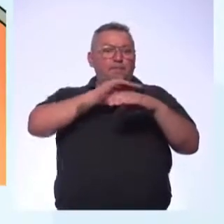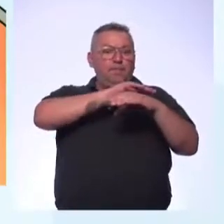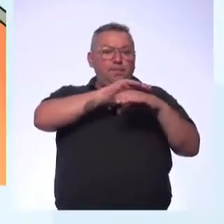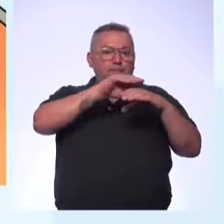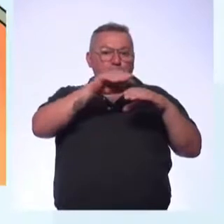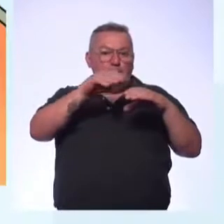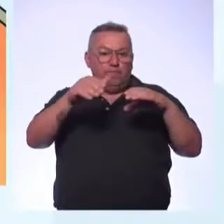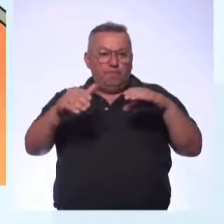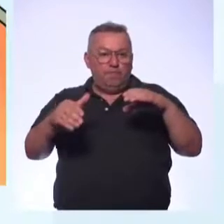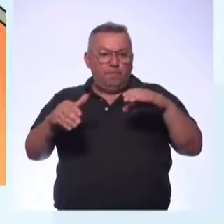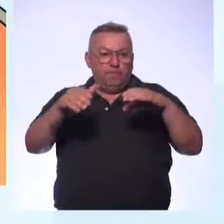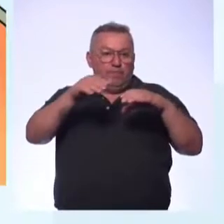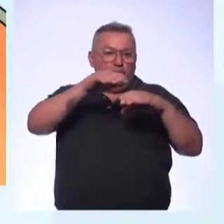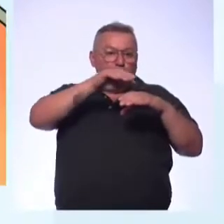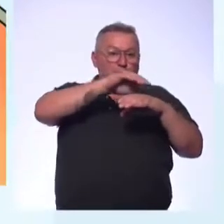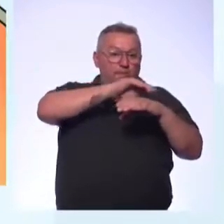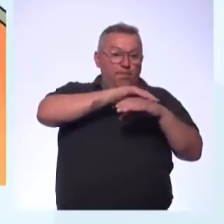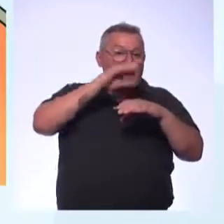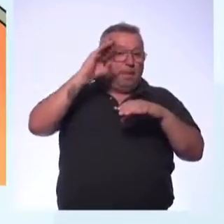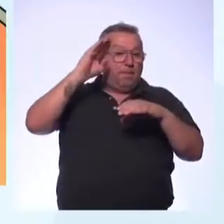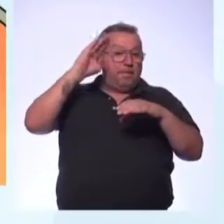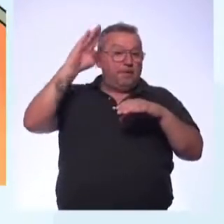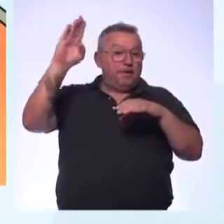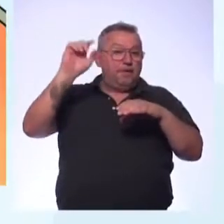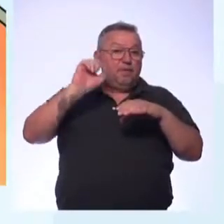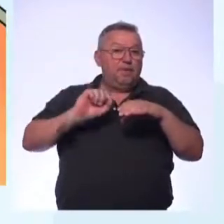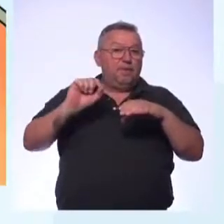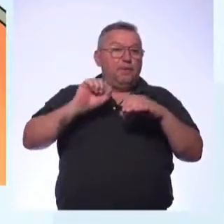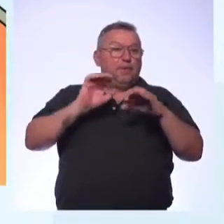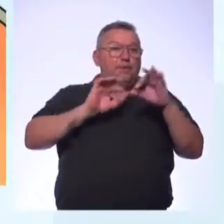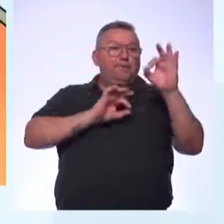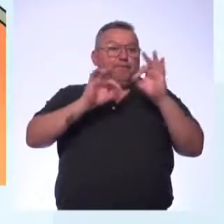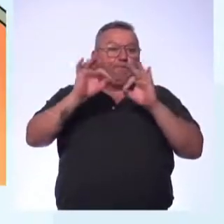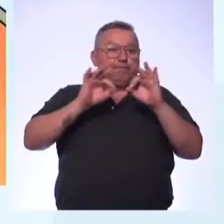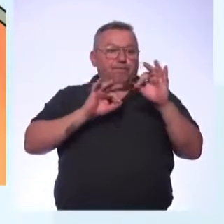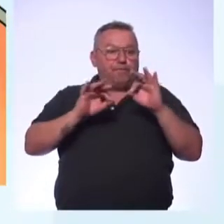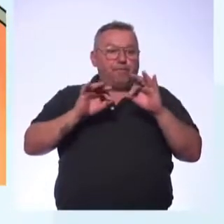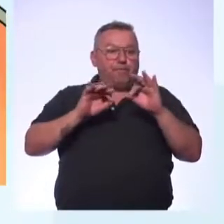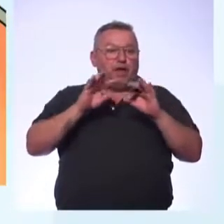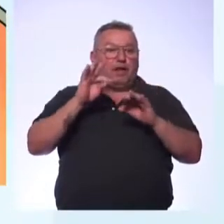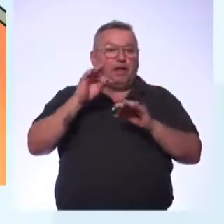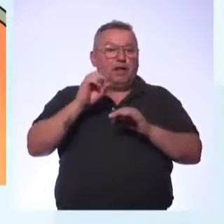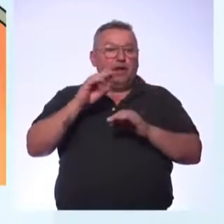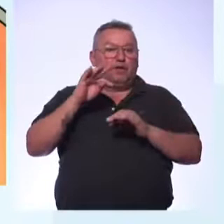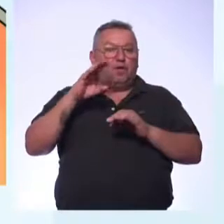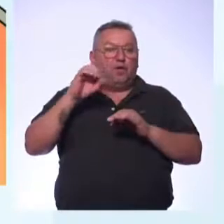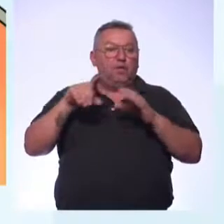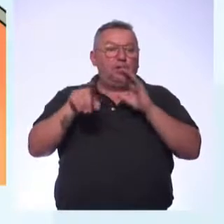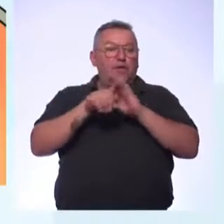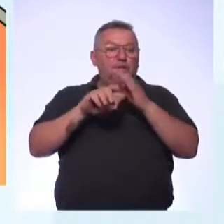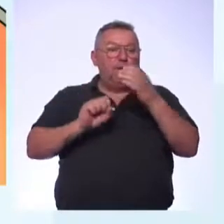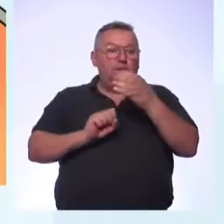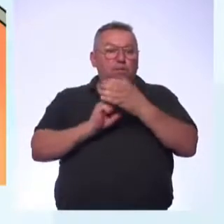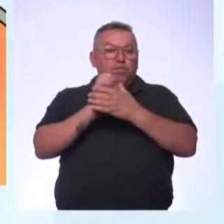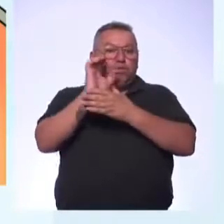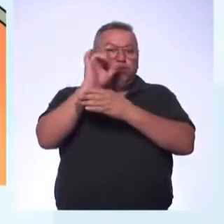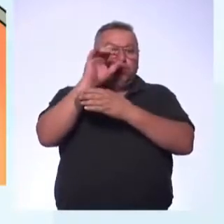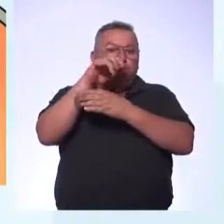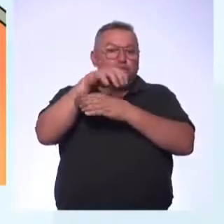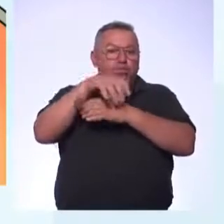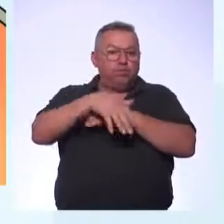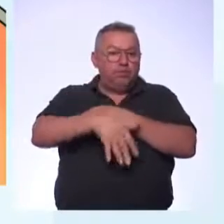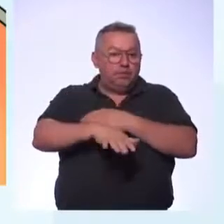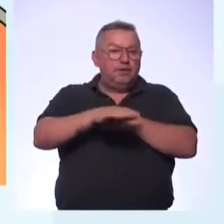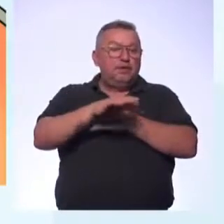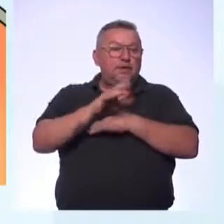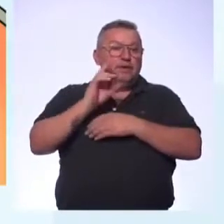parte principal dessa questão aí do processo tectônico, né, e vulcânico que nós temos aí na Terra. Né, vocês podem